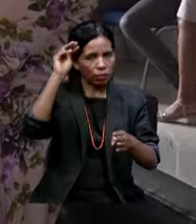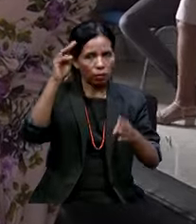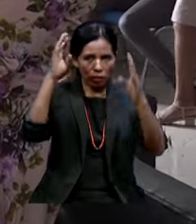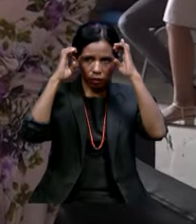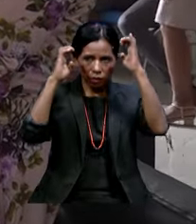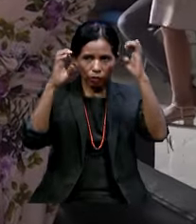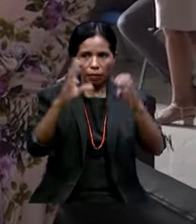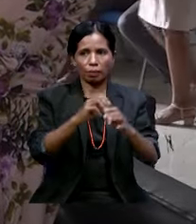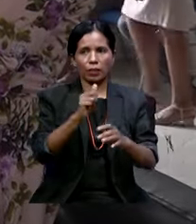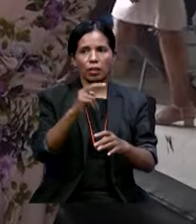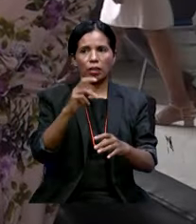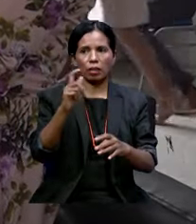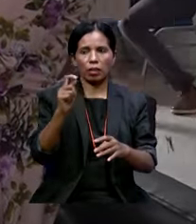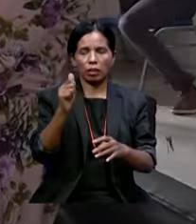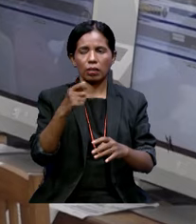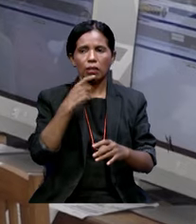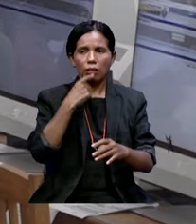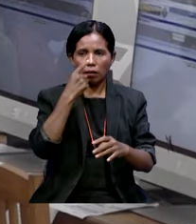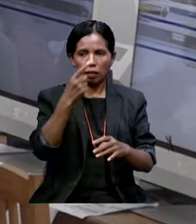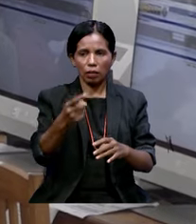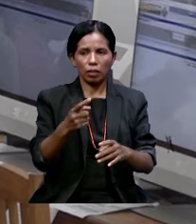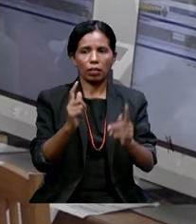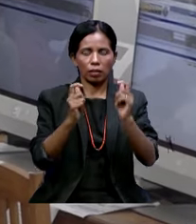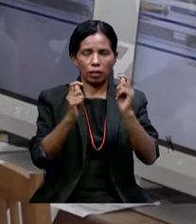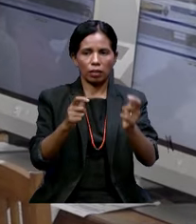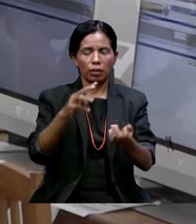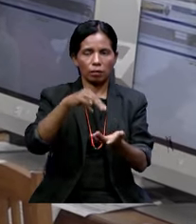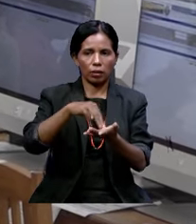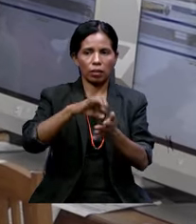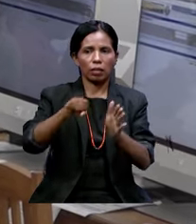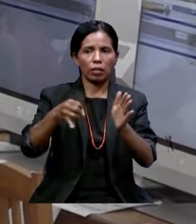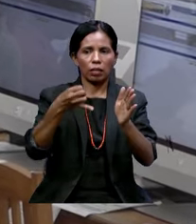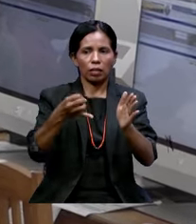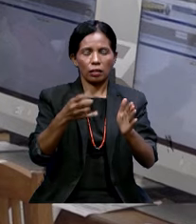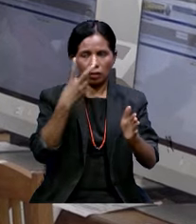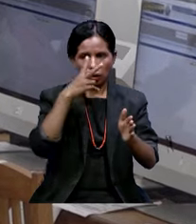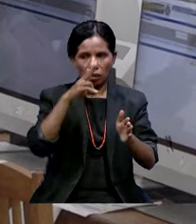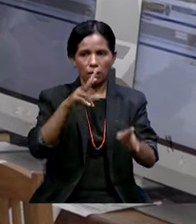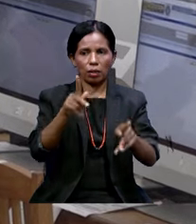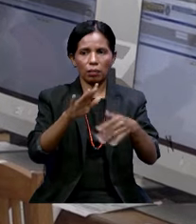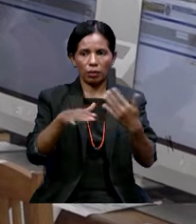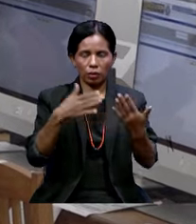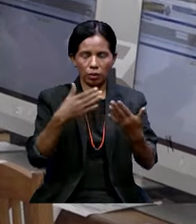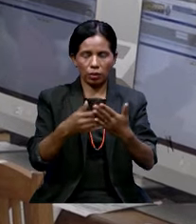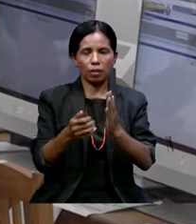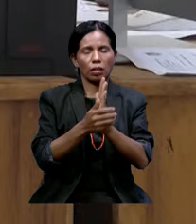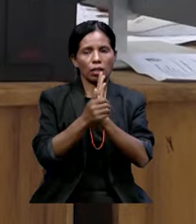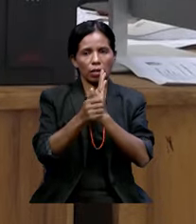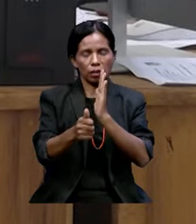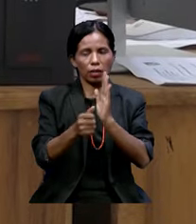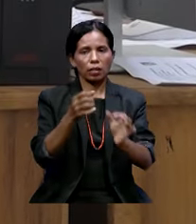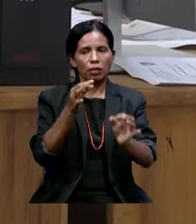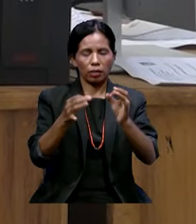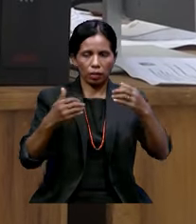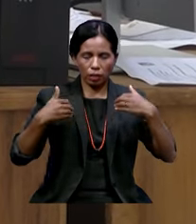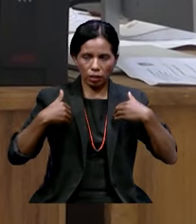Educação, Anita Tavares Ribeiro Hatete, teste ho matéria geral ne atu sukat candidato sirani capacidade, mas que